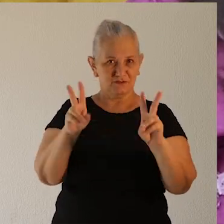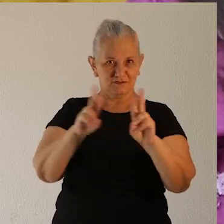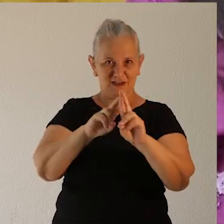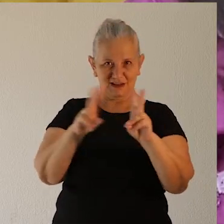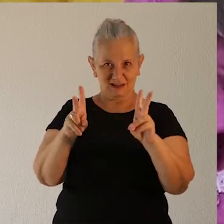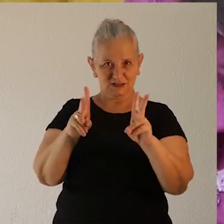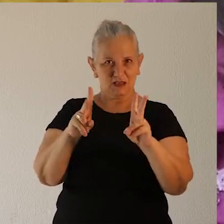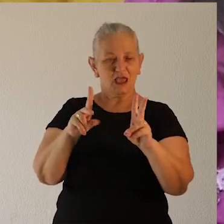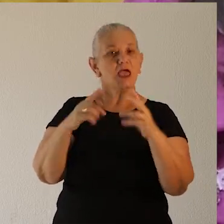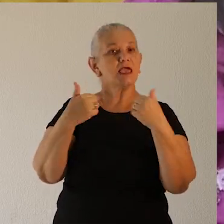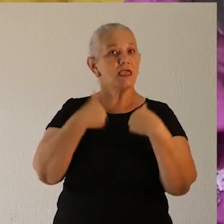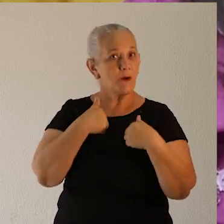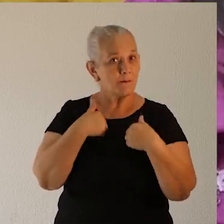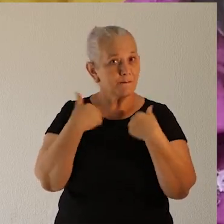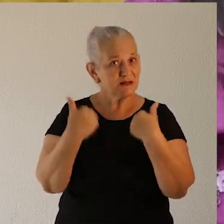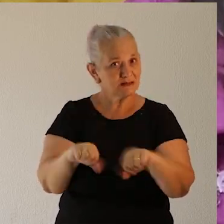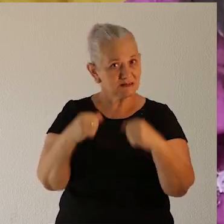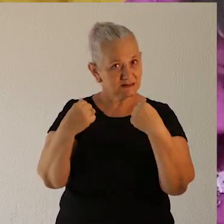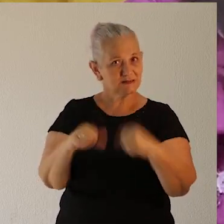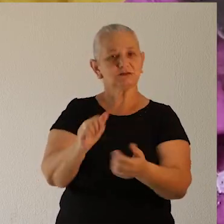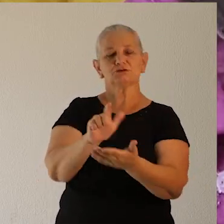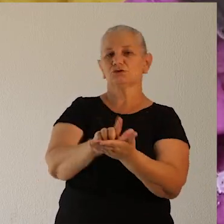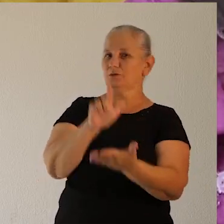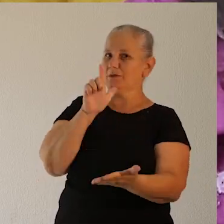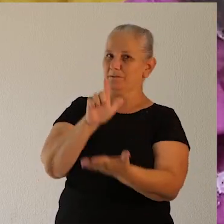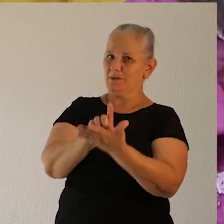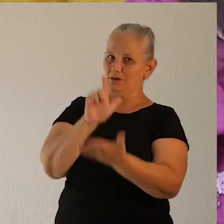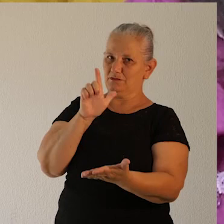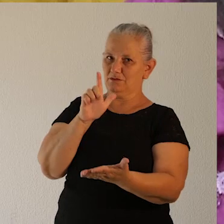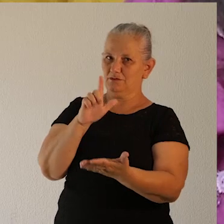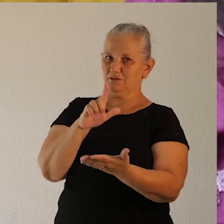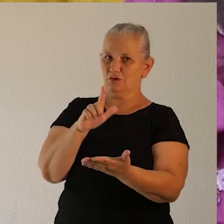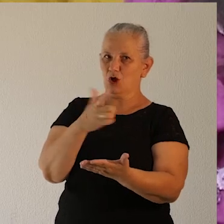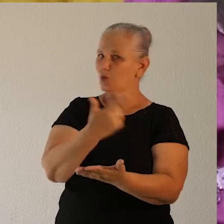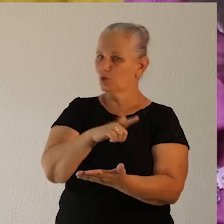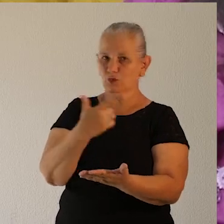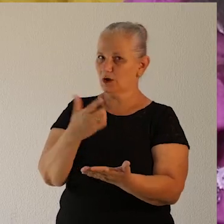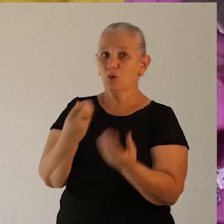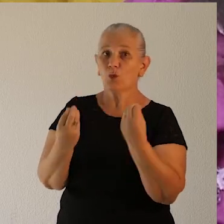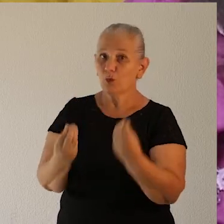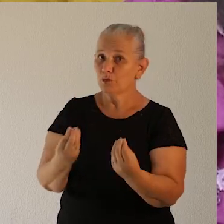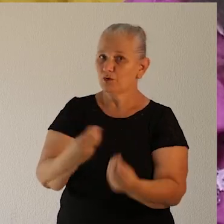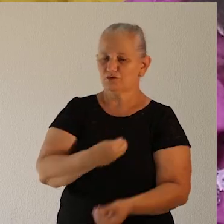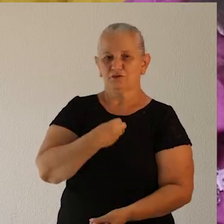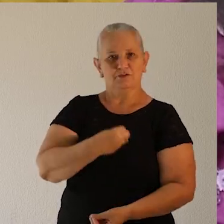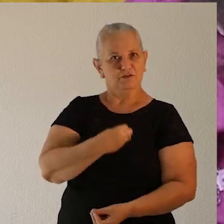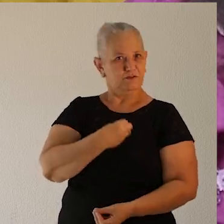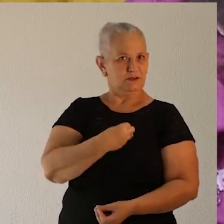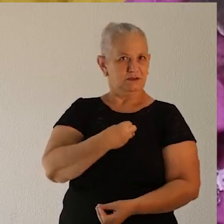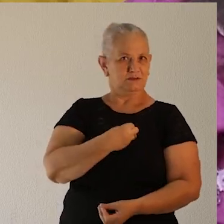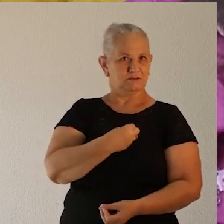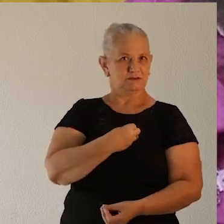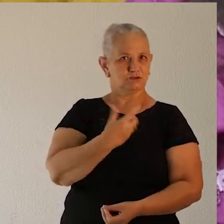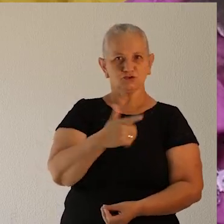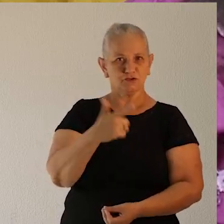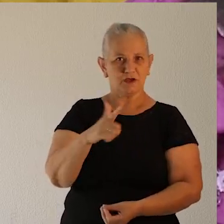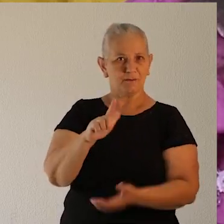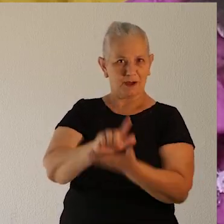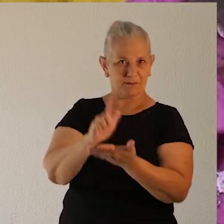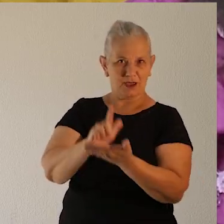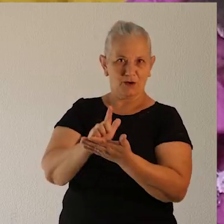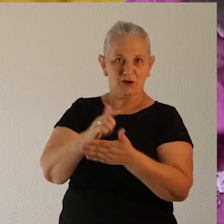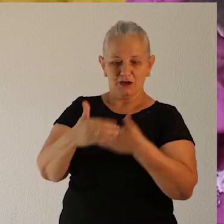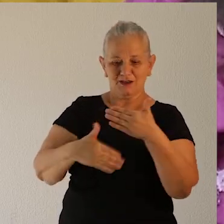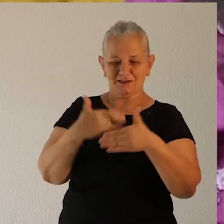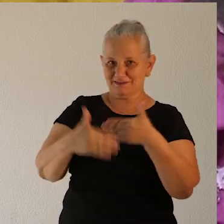sem papel. Tem papel de todo tipo e eu não vivo sem papel. Tem papel de todo tipo. Tem papel higiênico